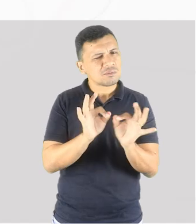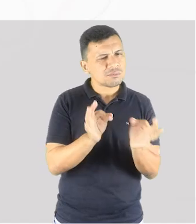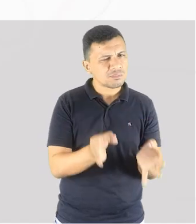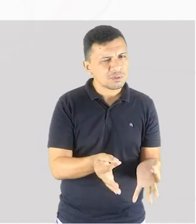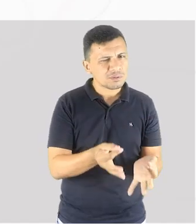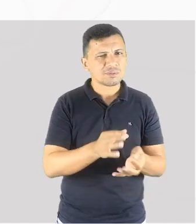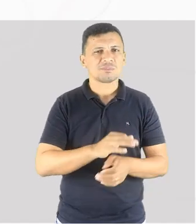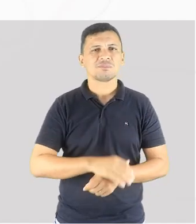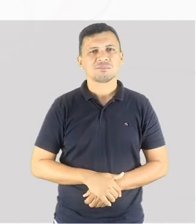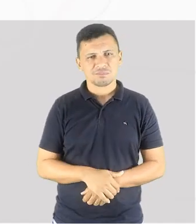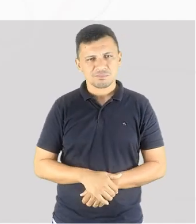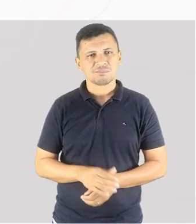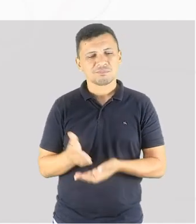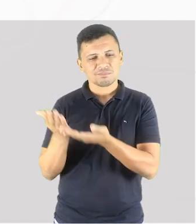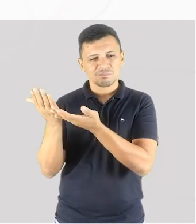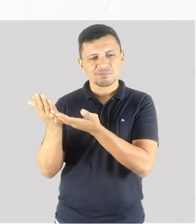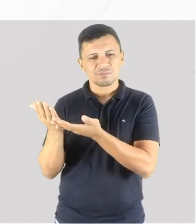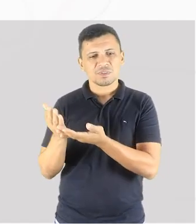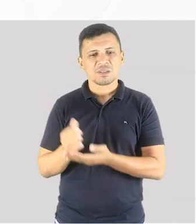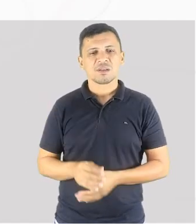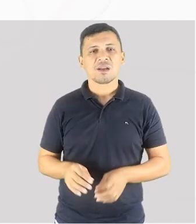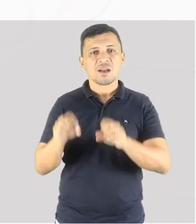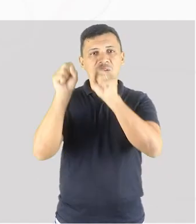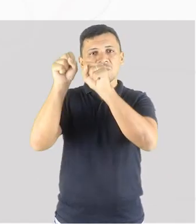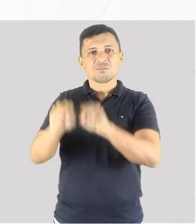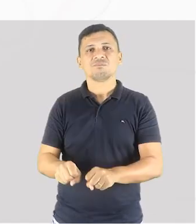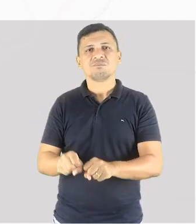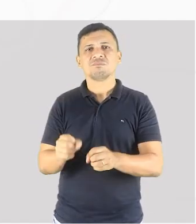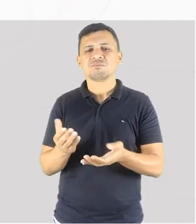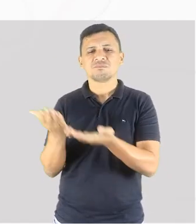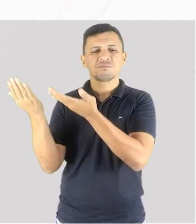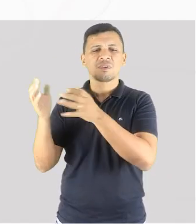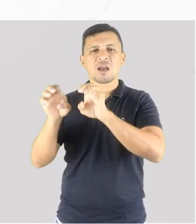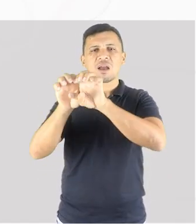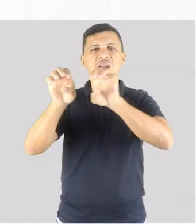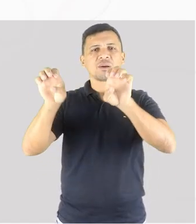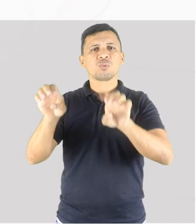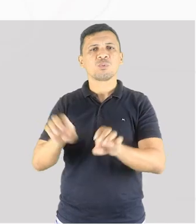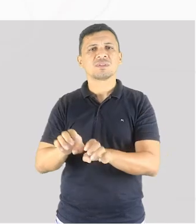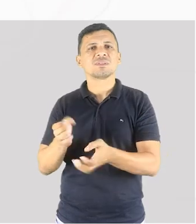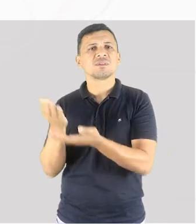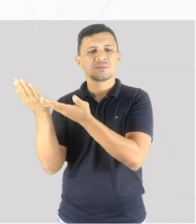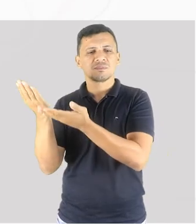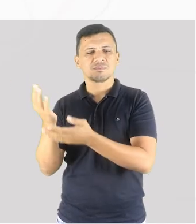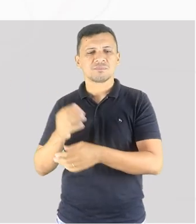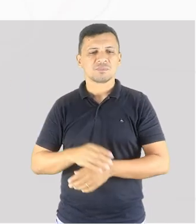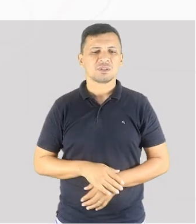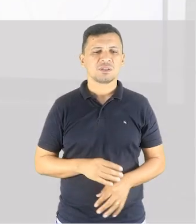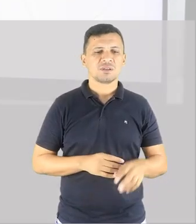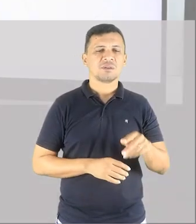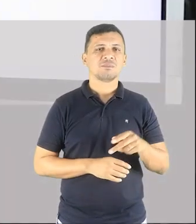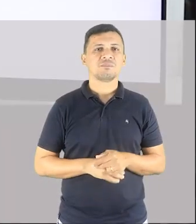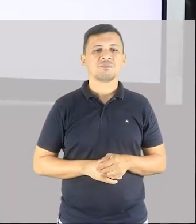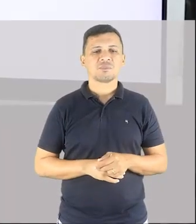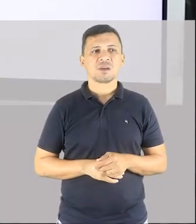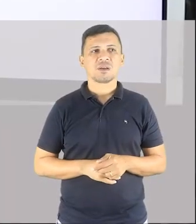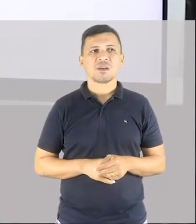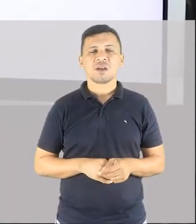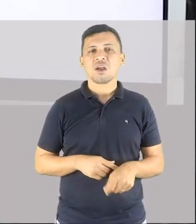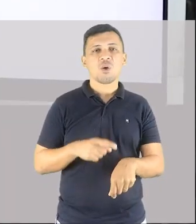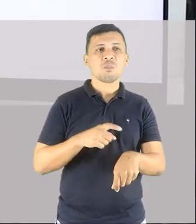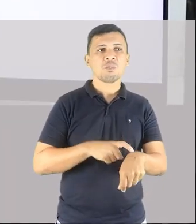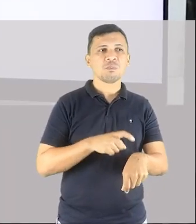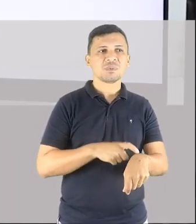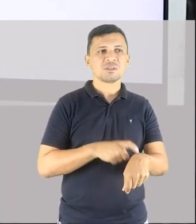simples, tá? Que é essa daqui, ó, a equação das alavancas. Para essas alavancas simples, eu tenho essa equação, que é o momento da